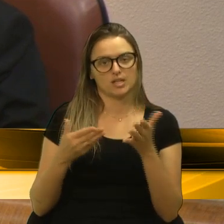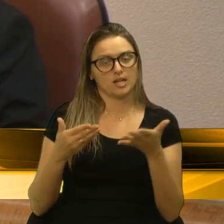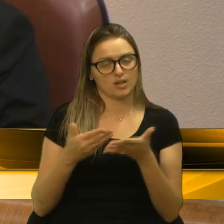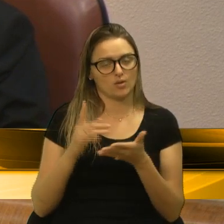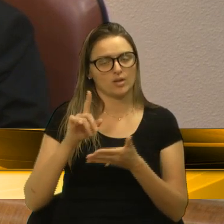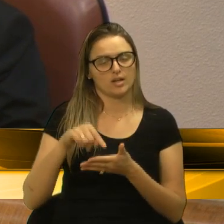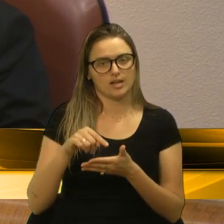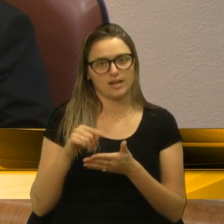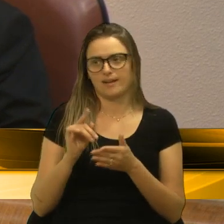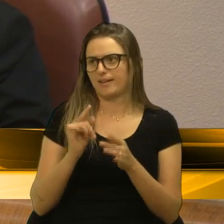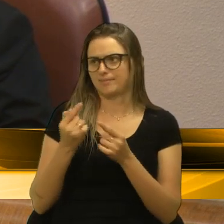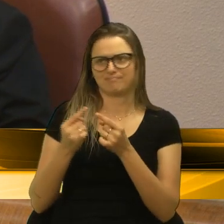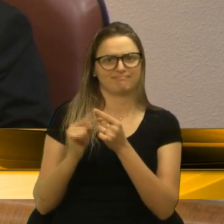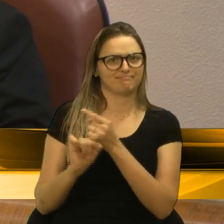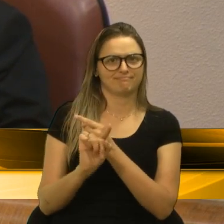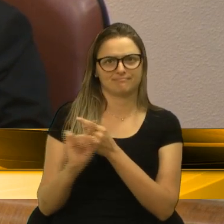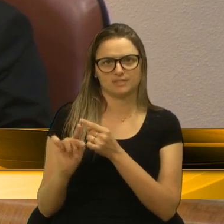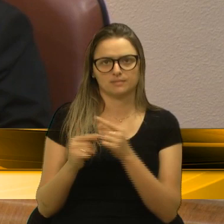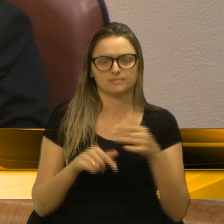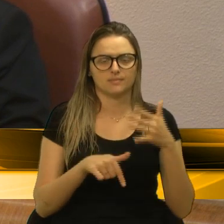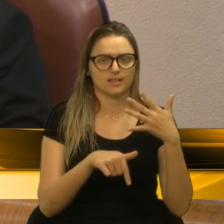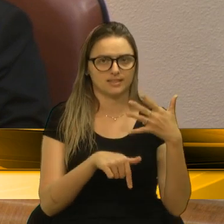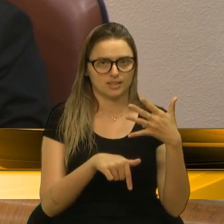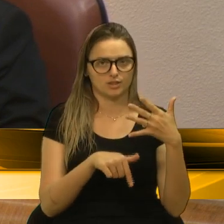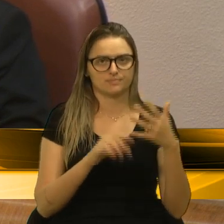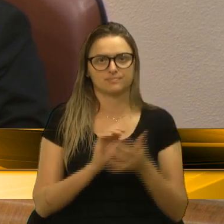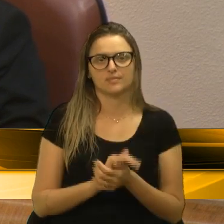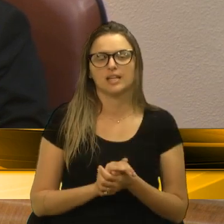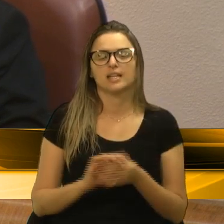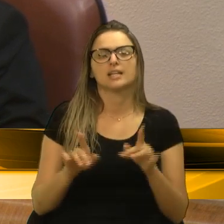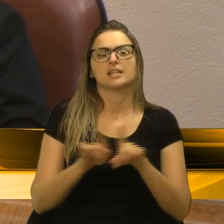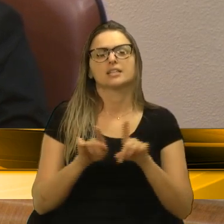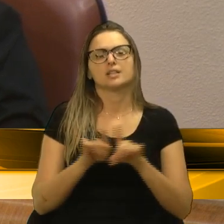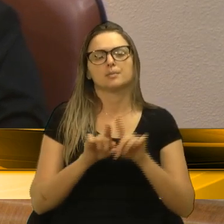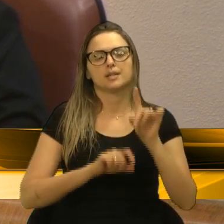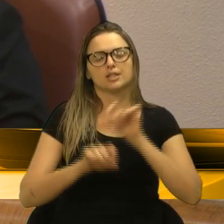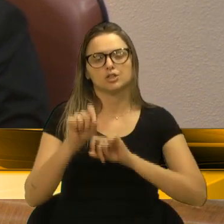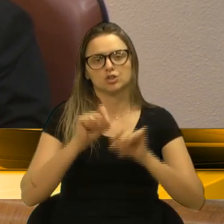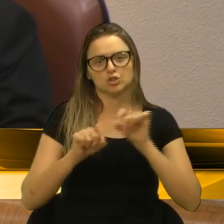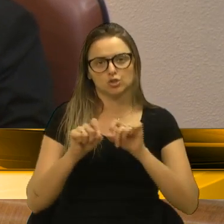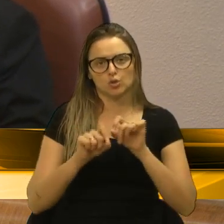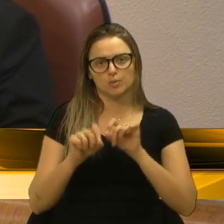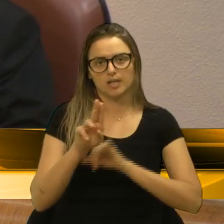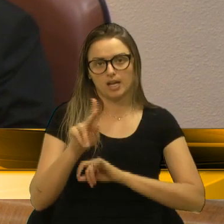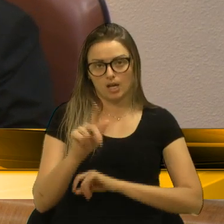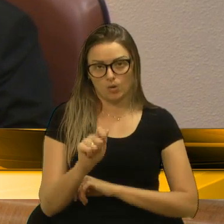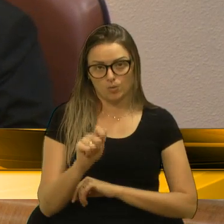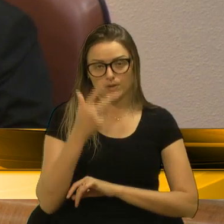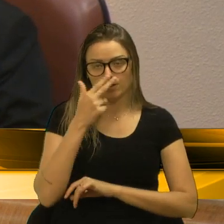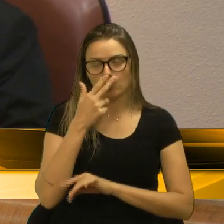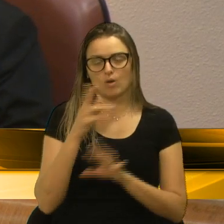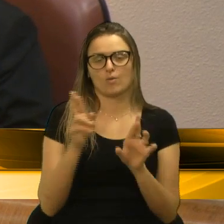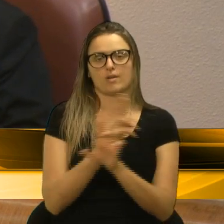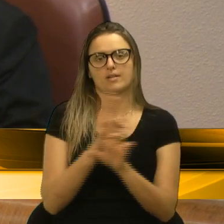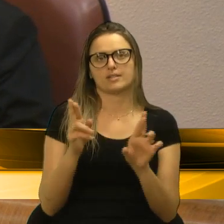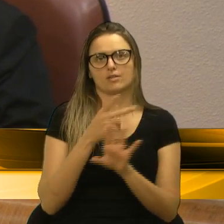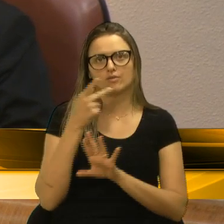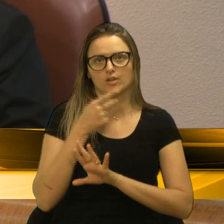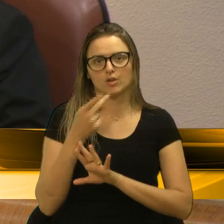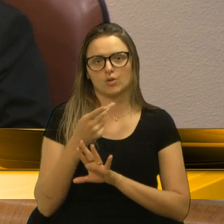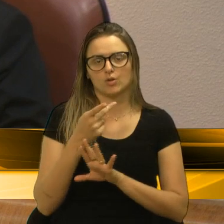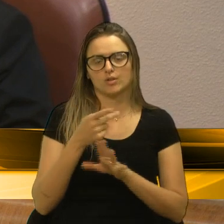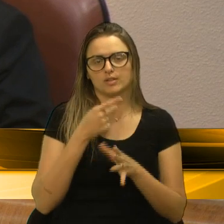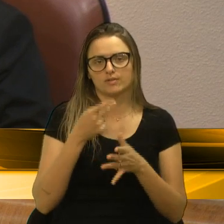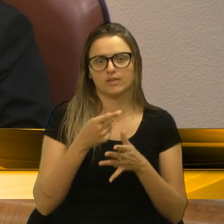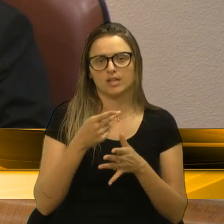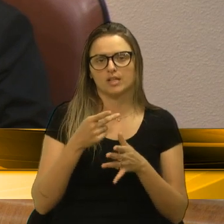é infundada. 7. Ainda em relação à UPA, cabe salientar que, conforme dito no seu depoimento, o